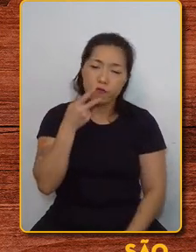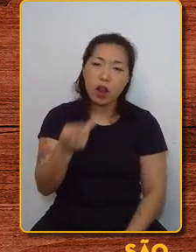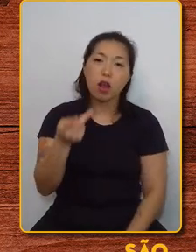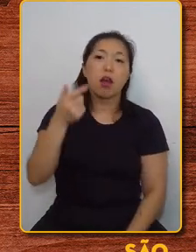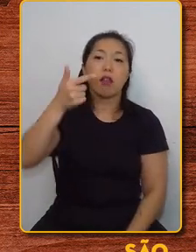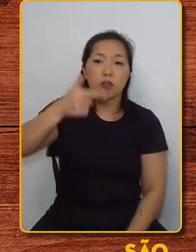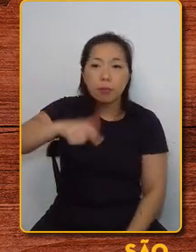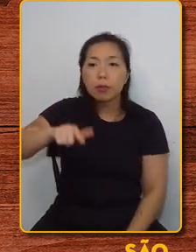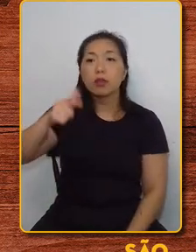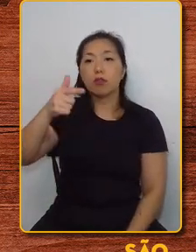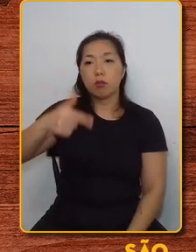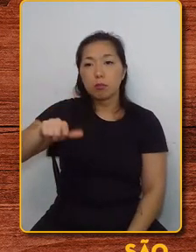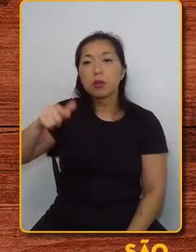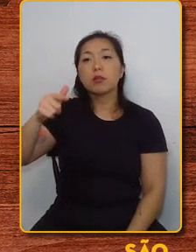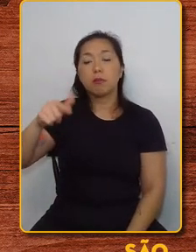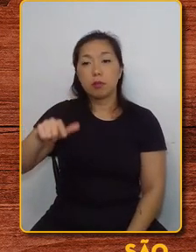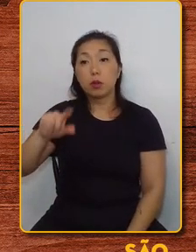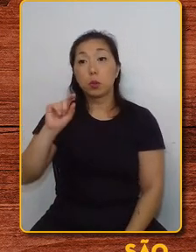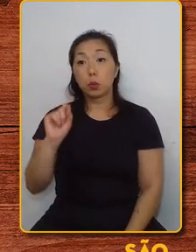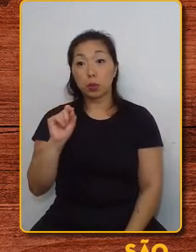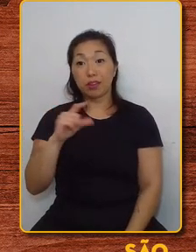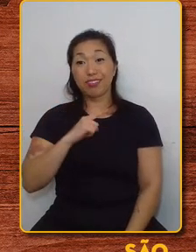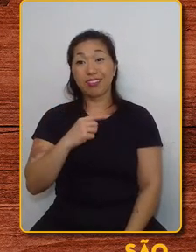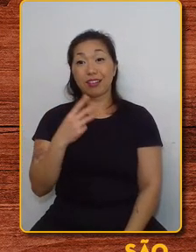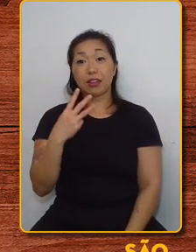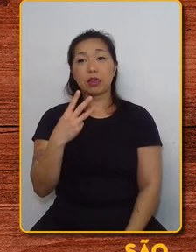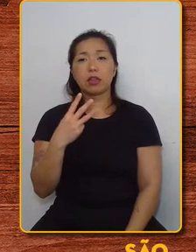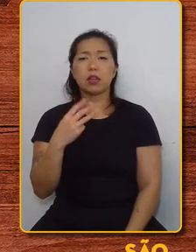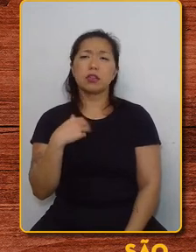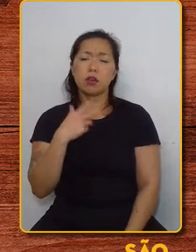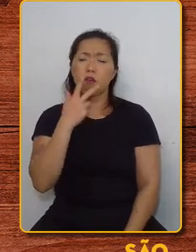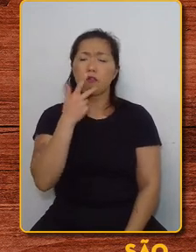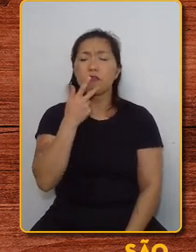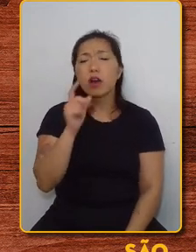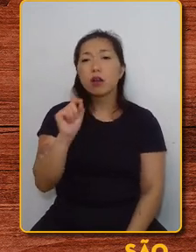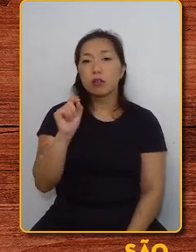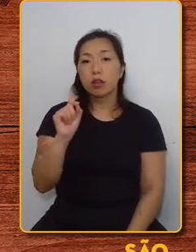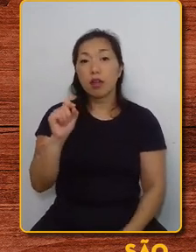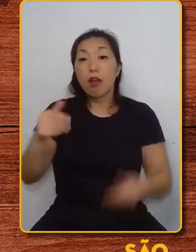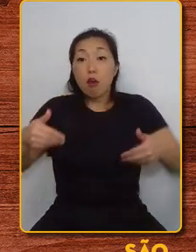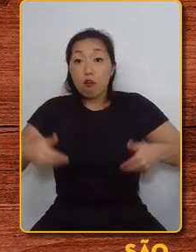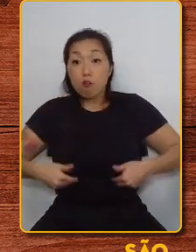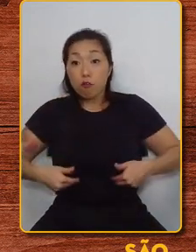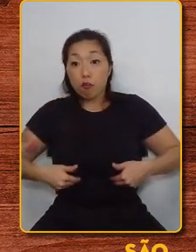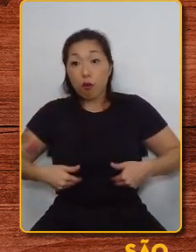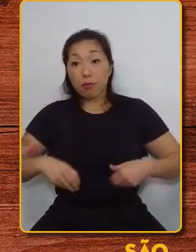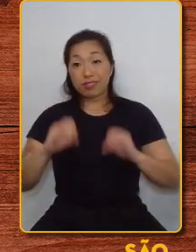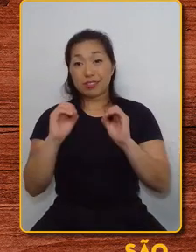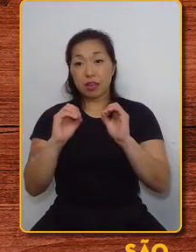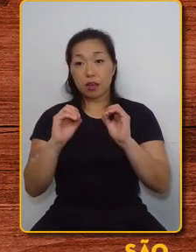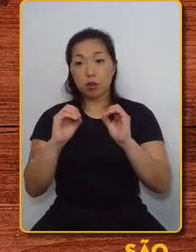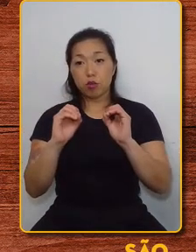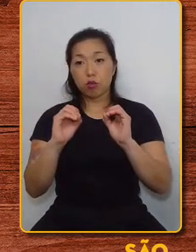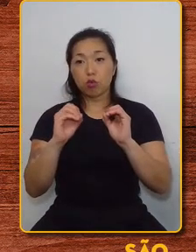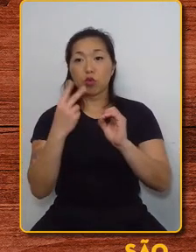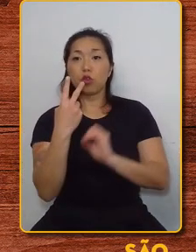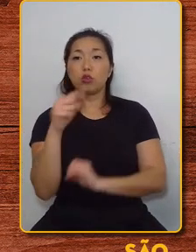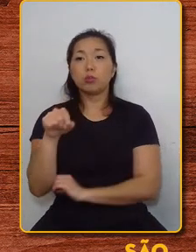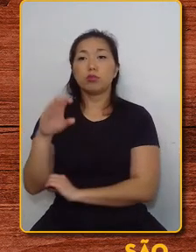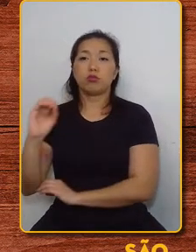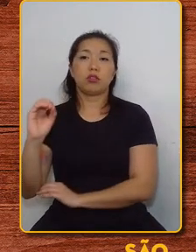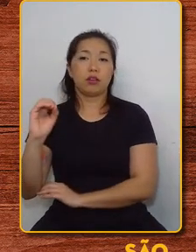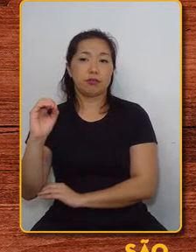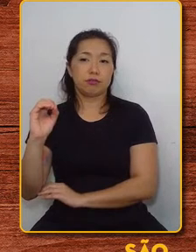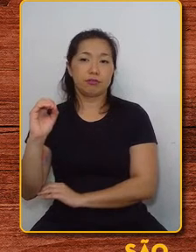Acho que temos três, eu chamo sempre de um Fome Zero 2.0. Quer